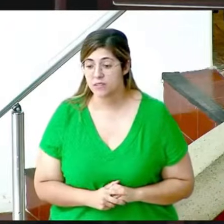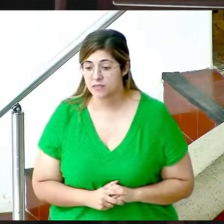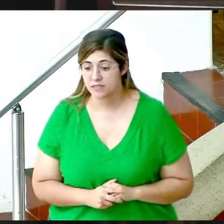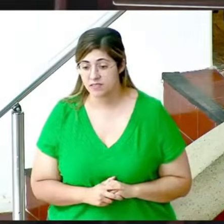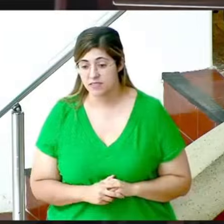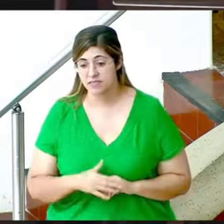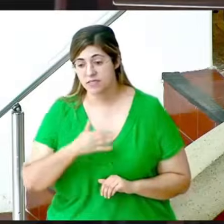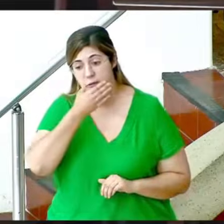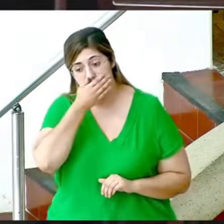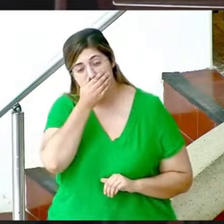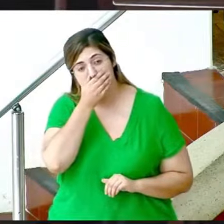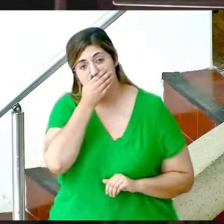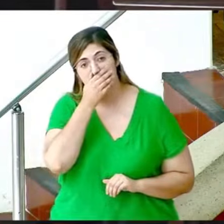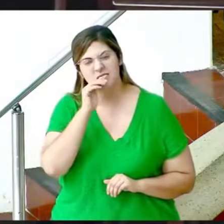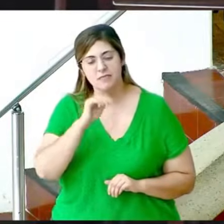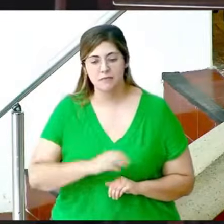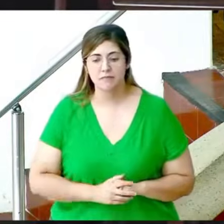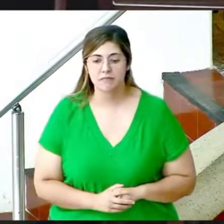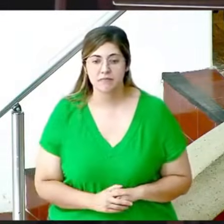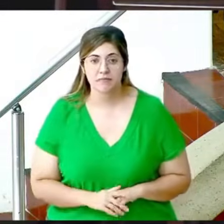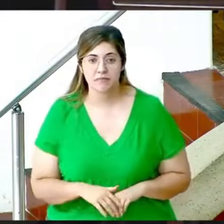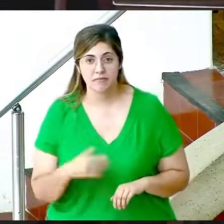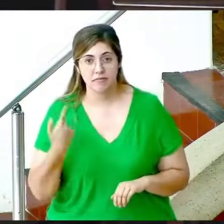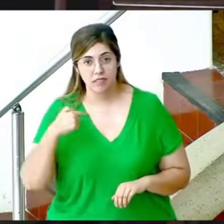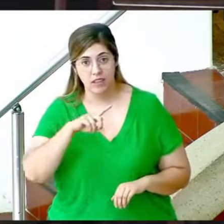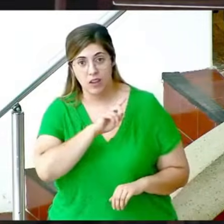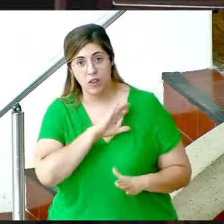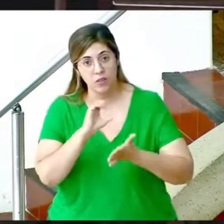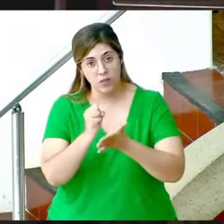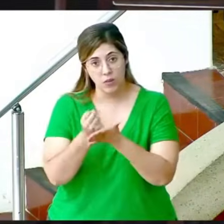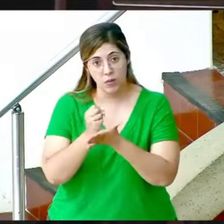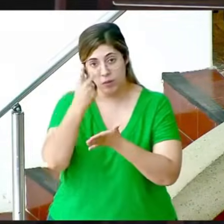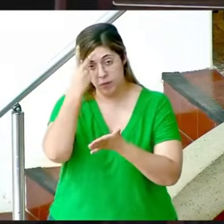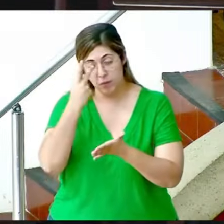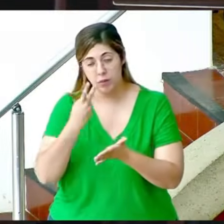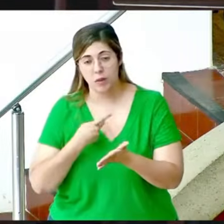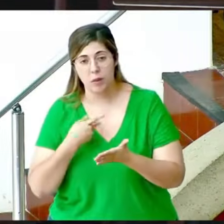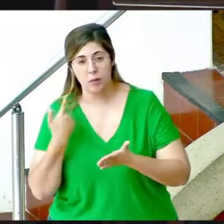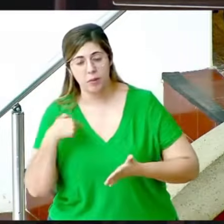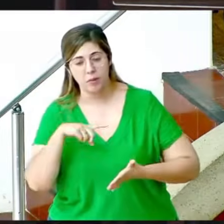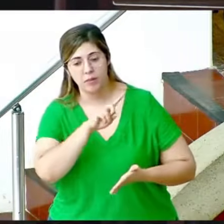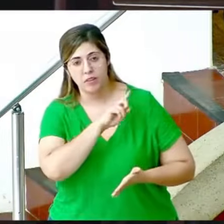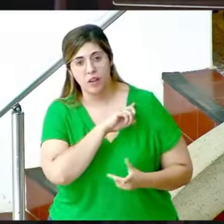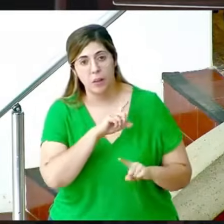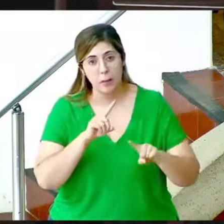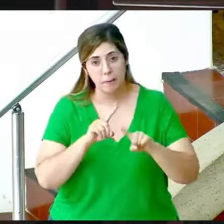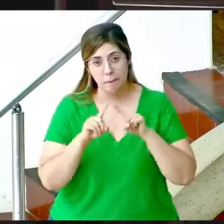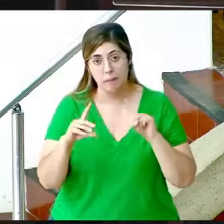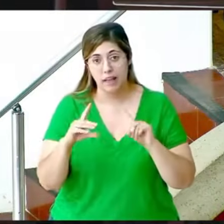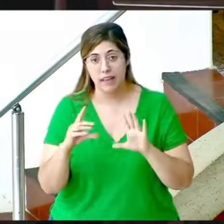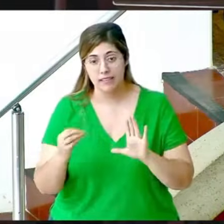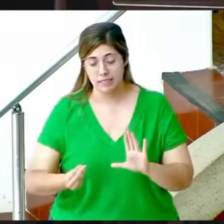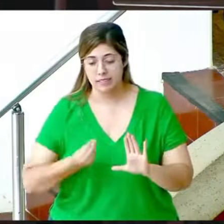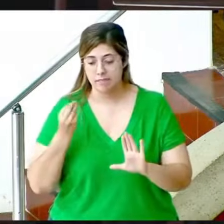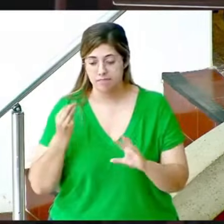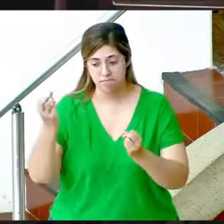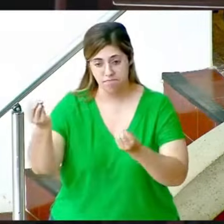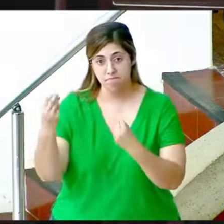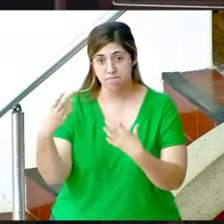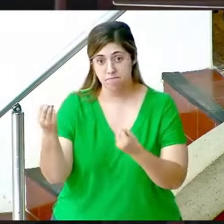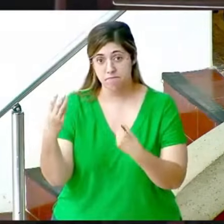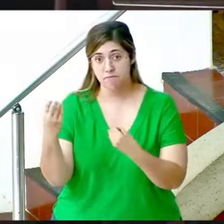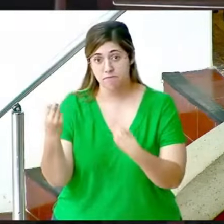Eu dou? Não sei. Às vezes dou, às vezes não dou. Uma hora dou, outra hora não dou. Mas a Bíblia nos orienta para